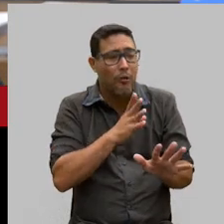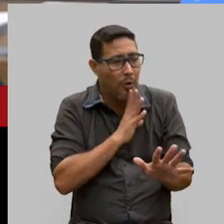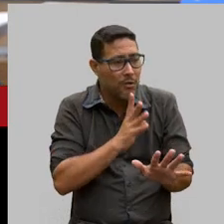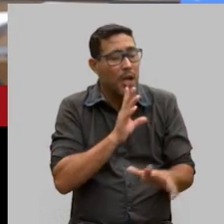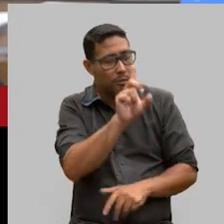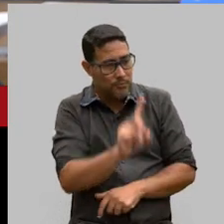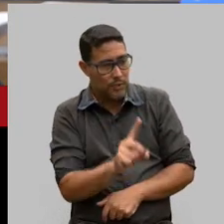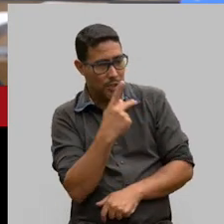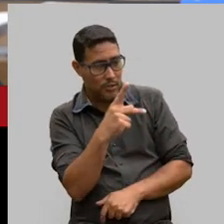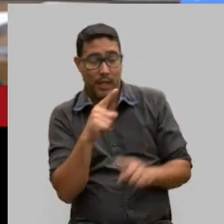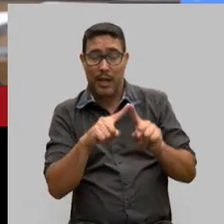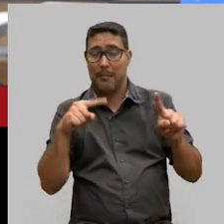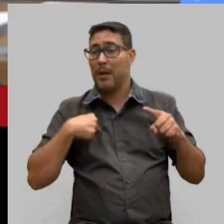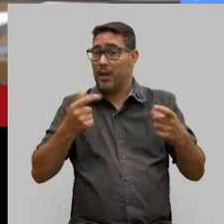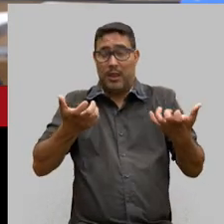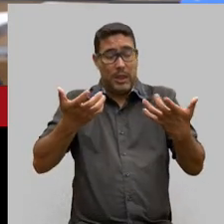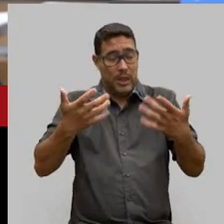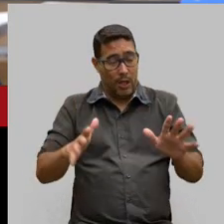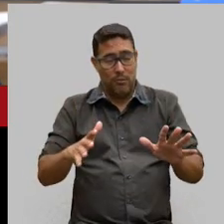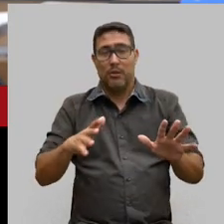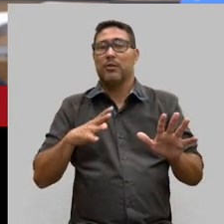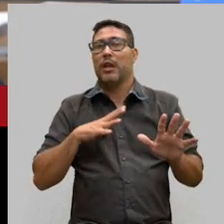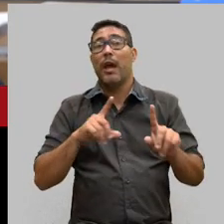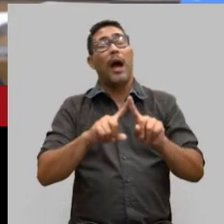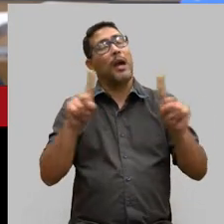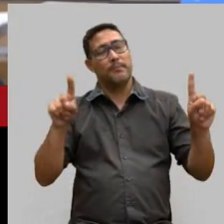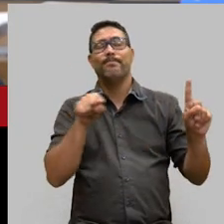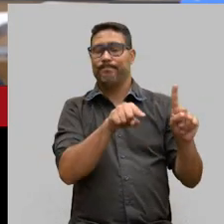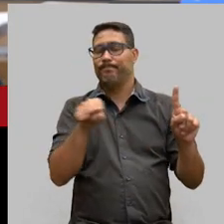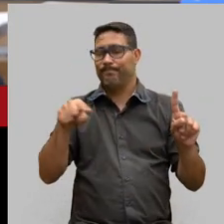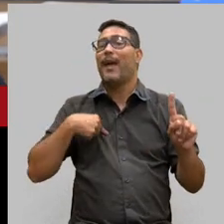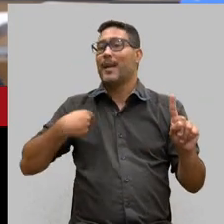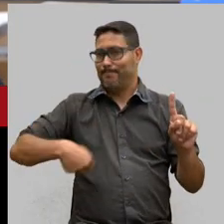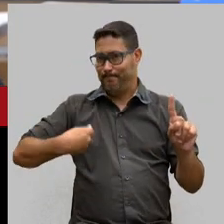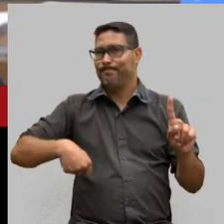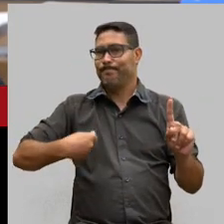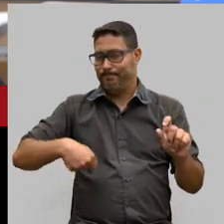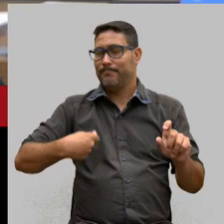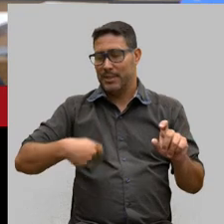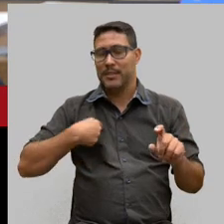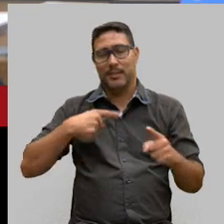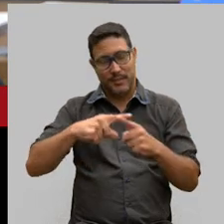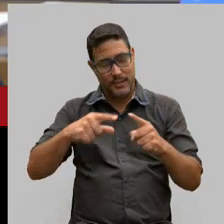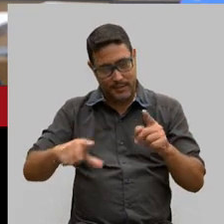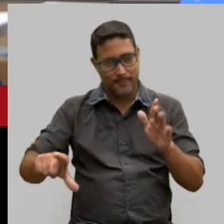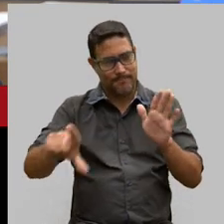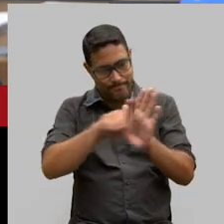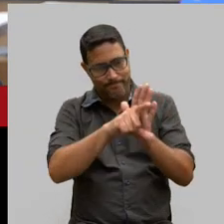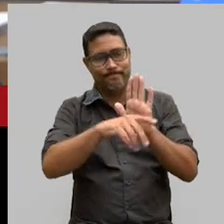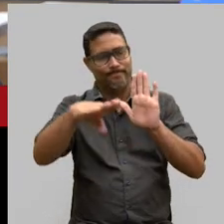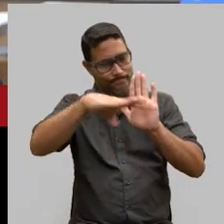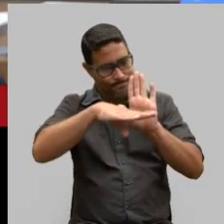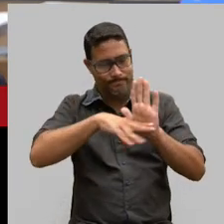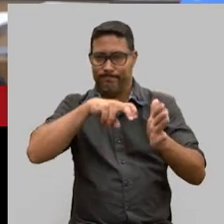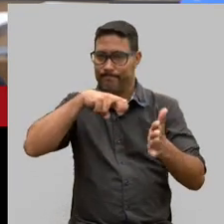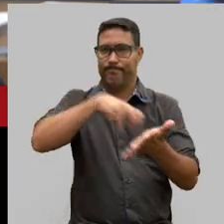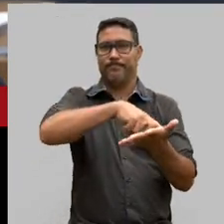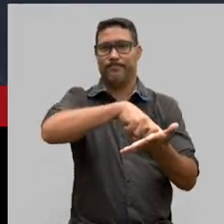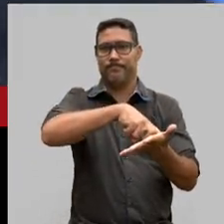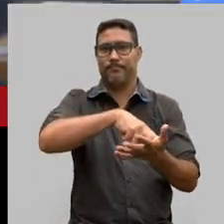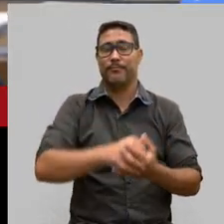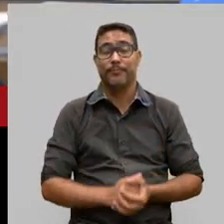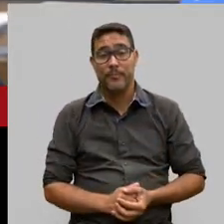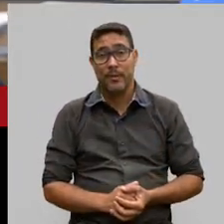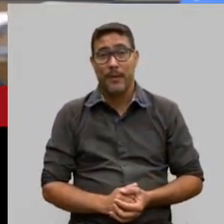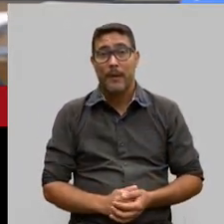a possibilidade de de efetuá-lo Aí sim deve se responder com todas as penalidades que a lei Garanta né mas